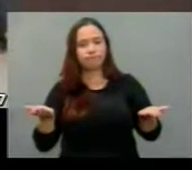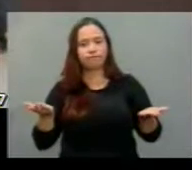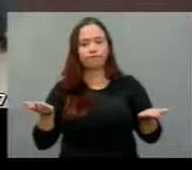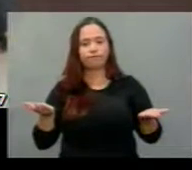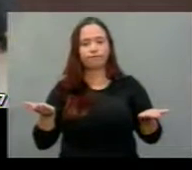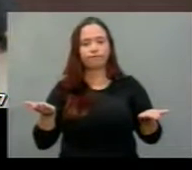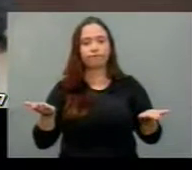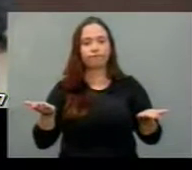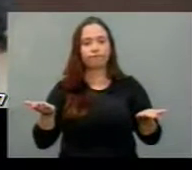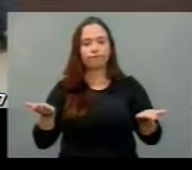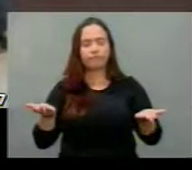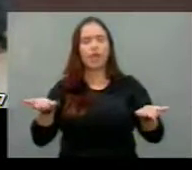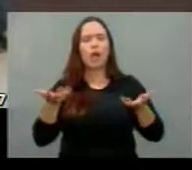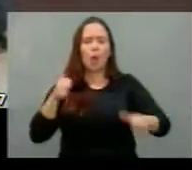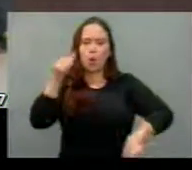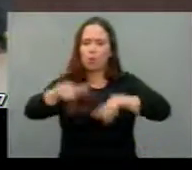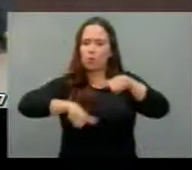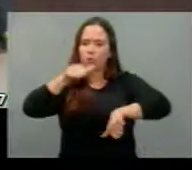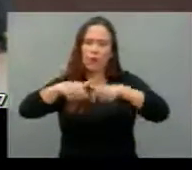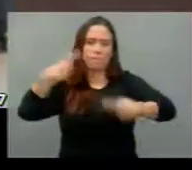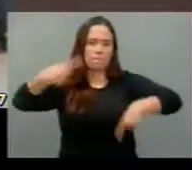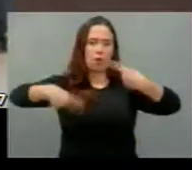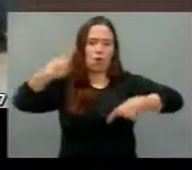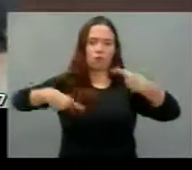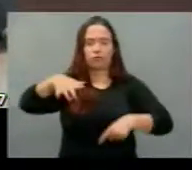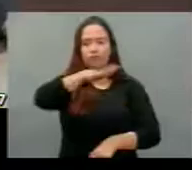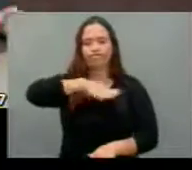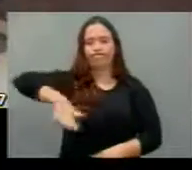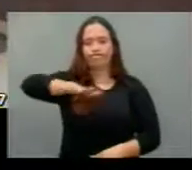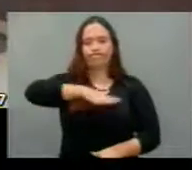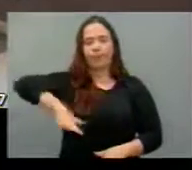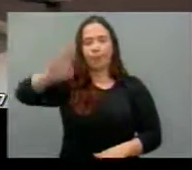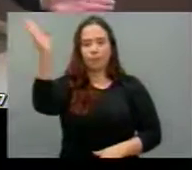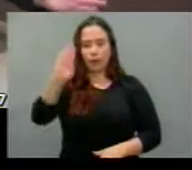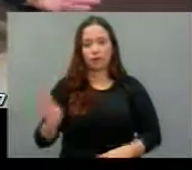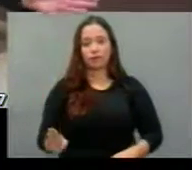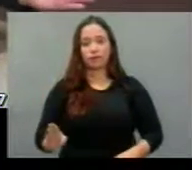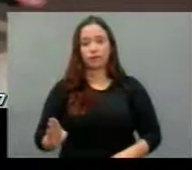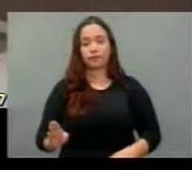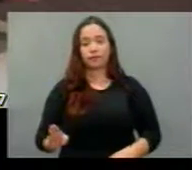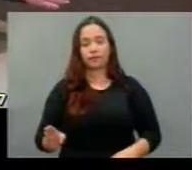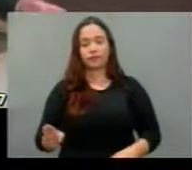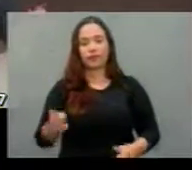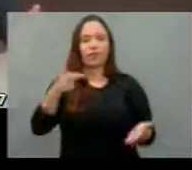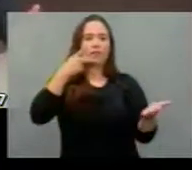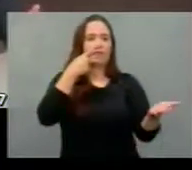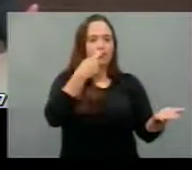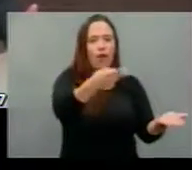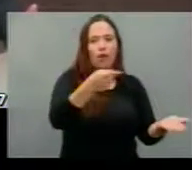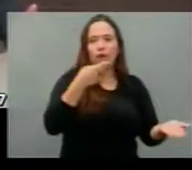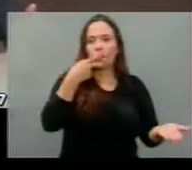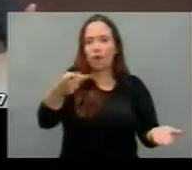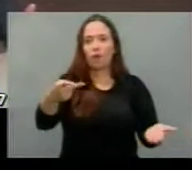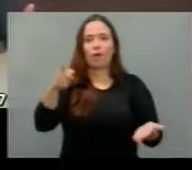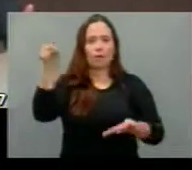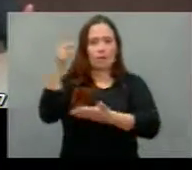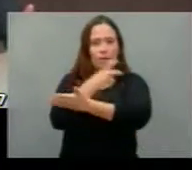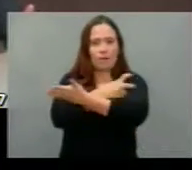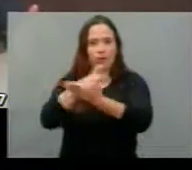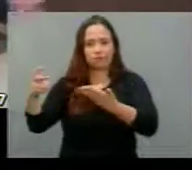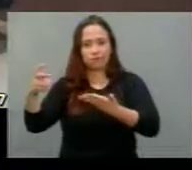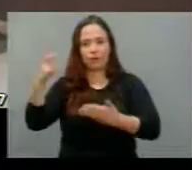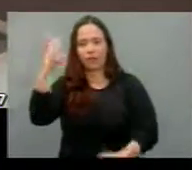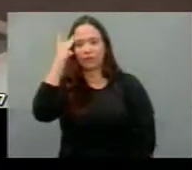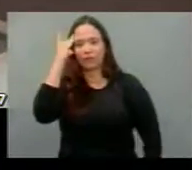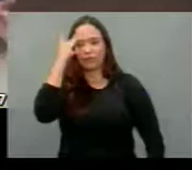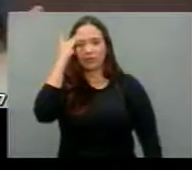uma alteração profunda na política brasileira. Manipularam o povo, disseram que o impeachment, que